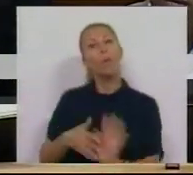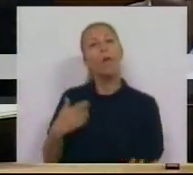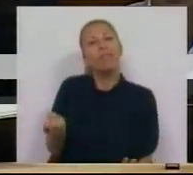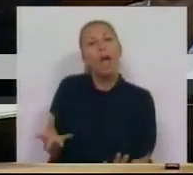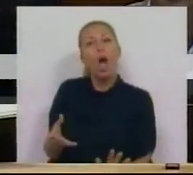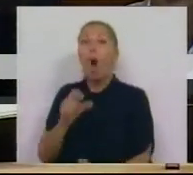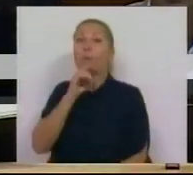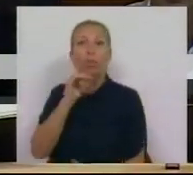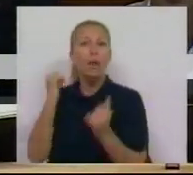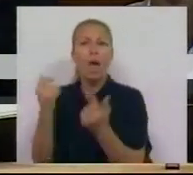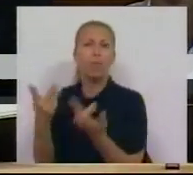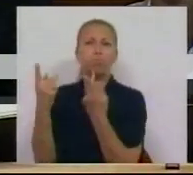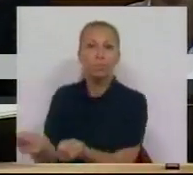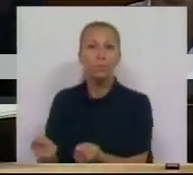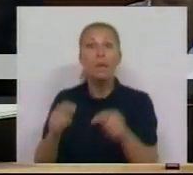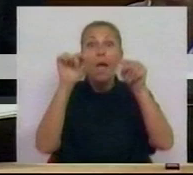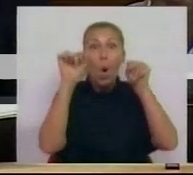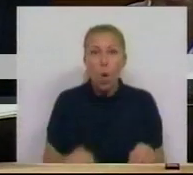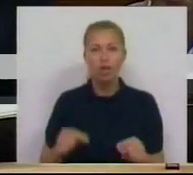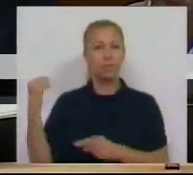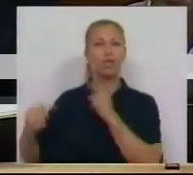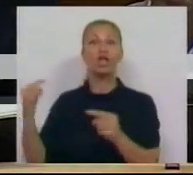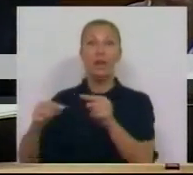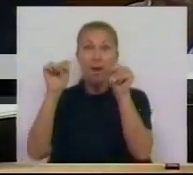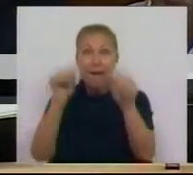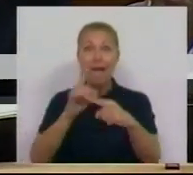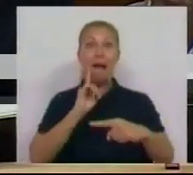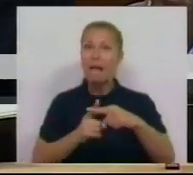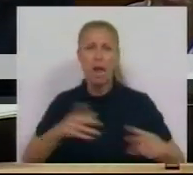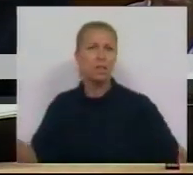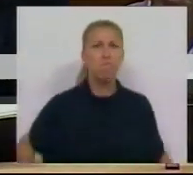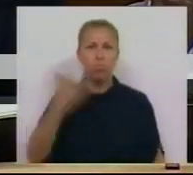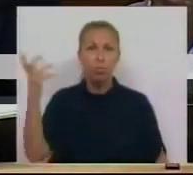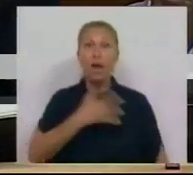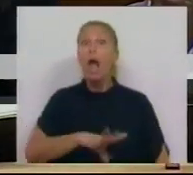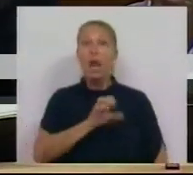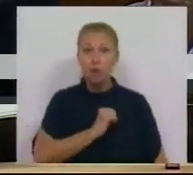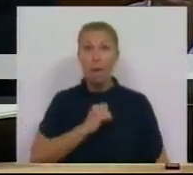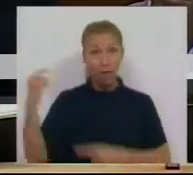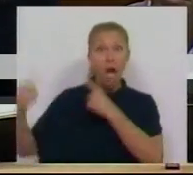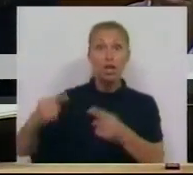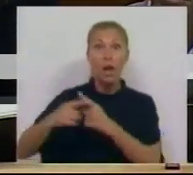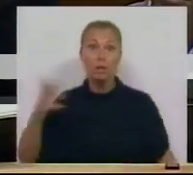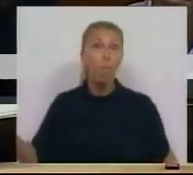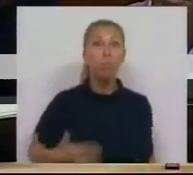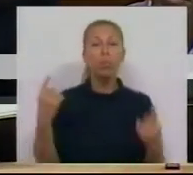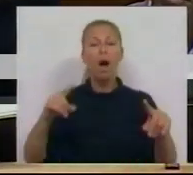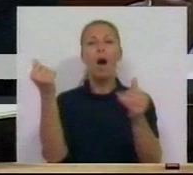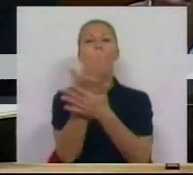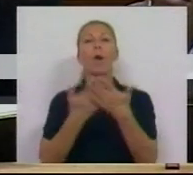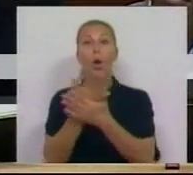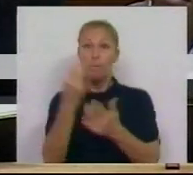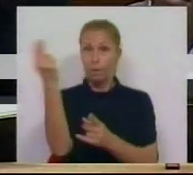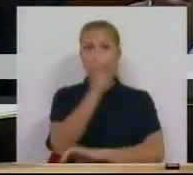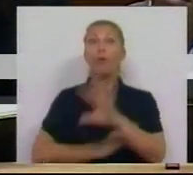essa geração que se revolta na Grécia, hoje é essa geração que se revolta na Espanha. Há uma economia, uma União Europeia em risco